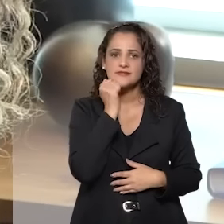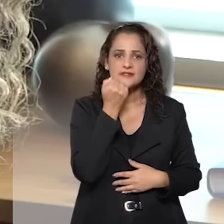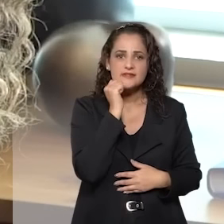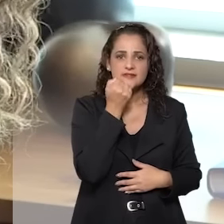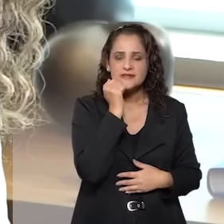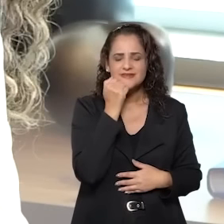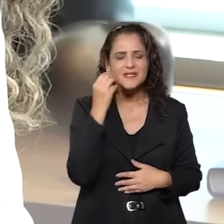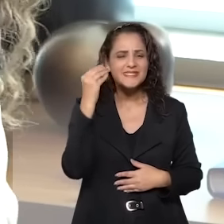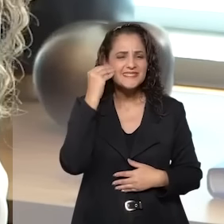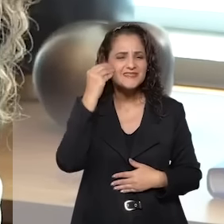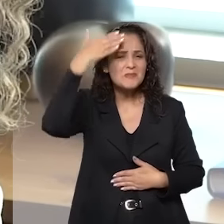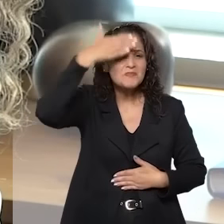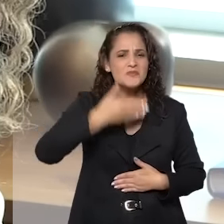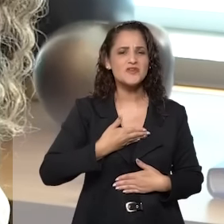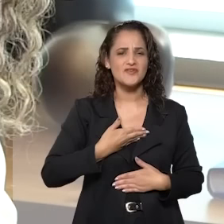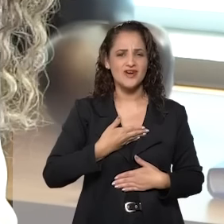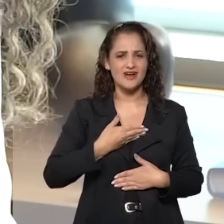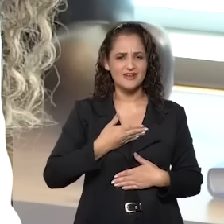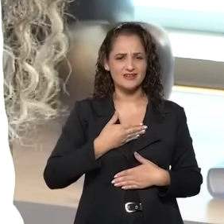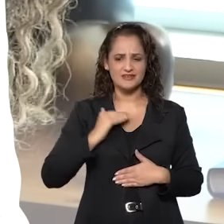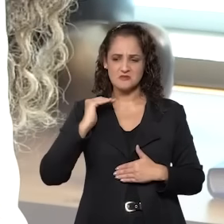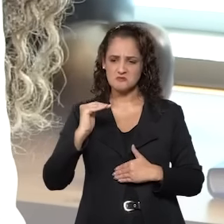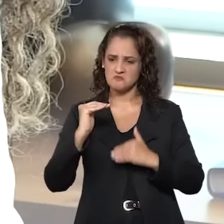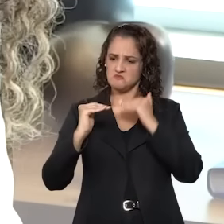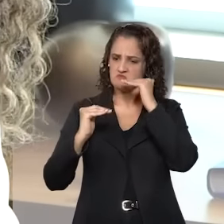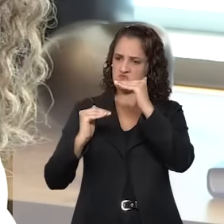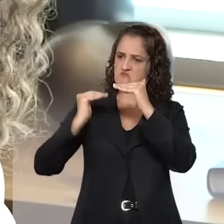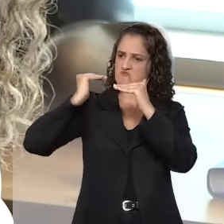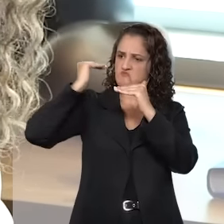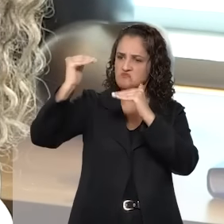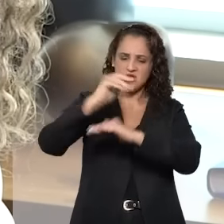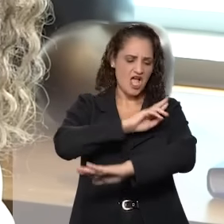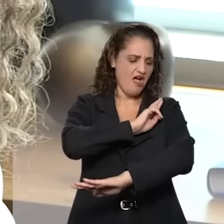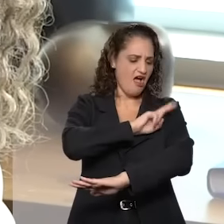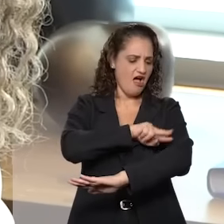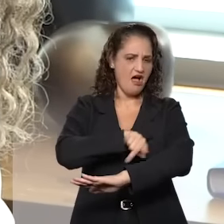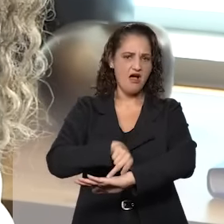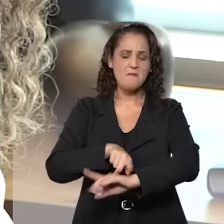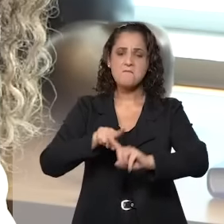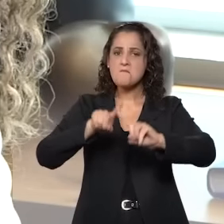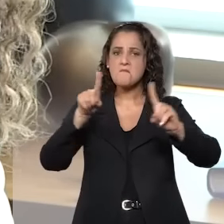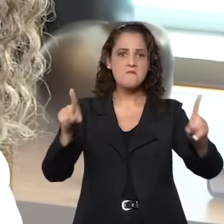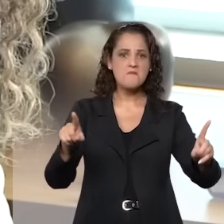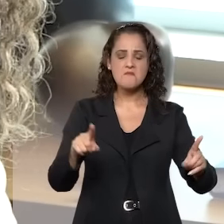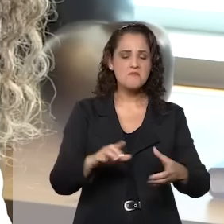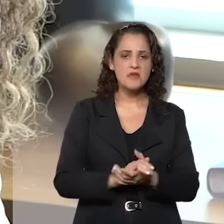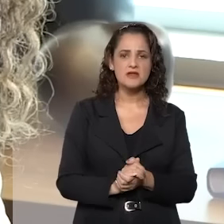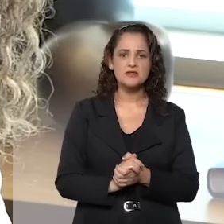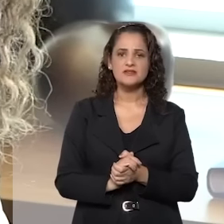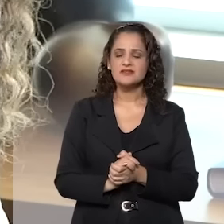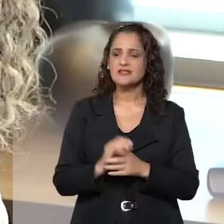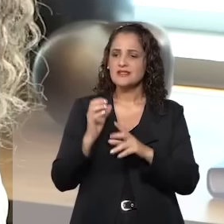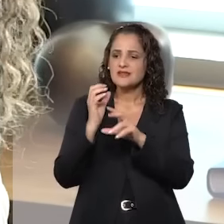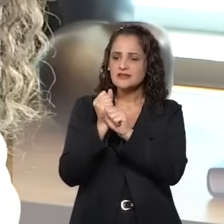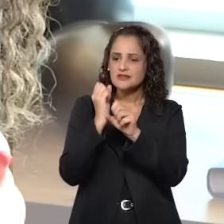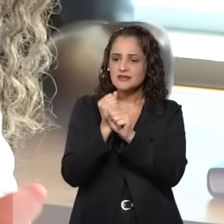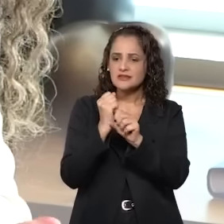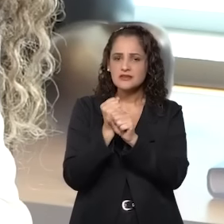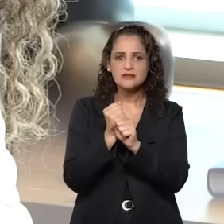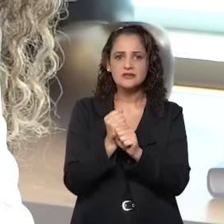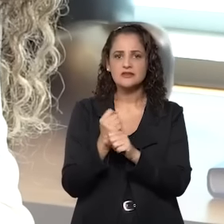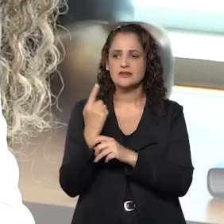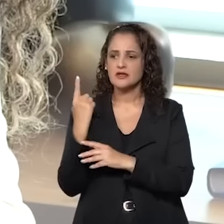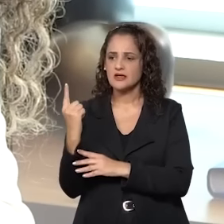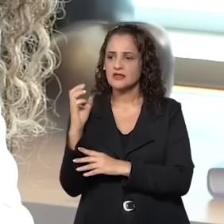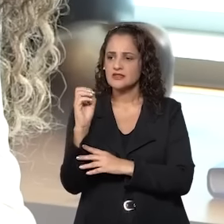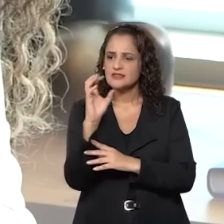ciência tentando provar uma hierarquia de raças né e de repente em cento e poucos anos a gente tá tentando